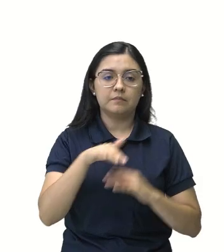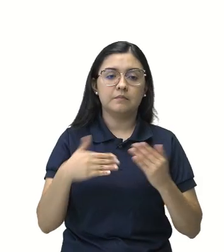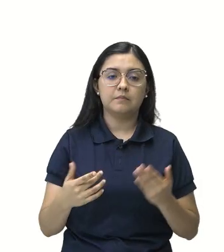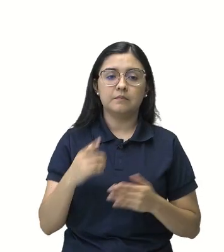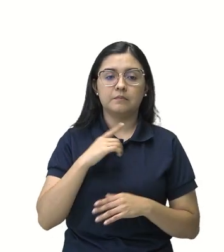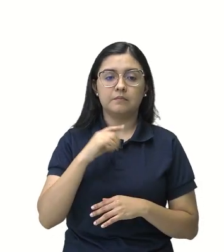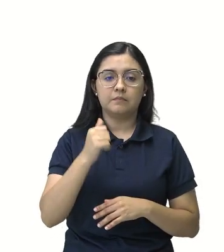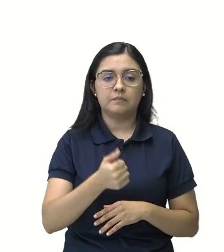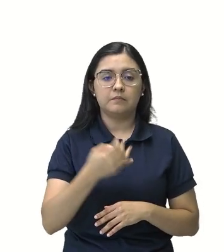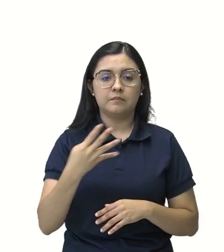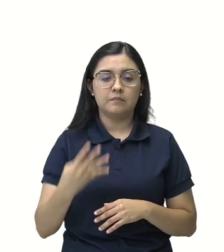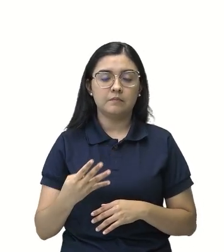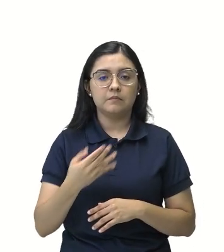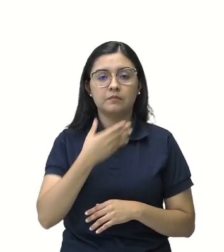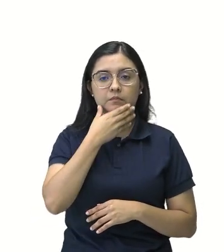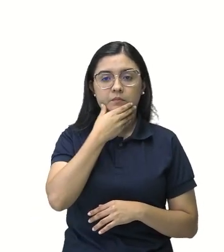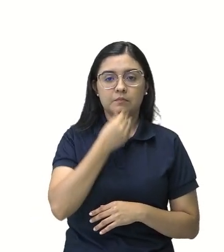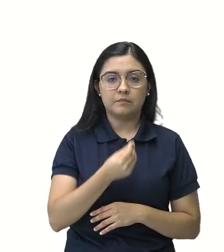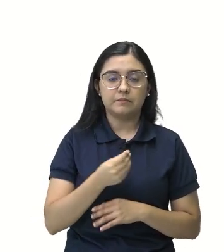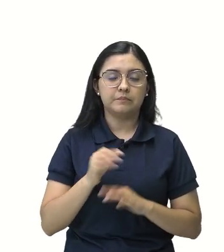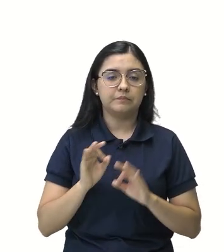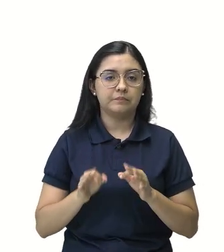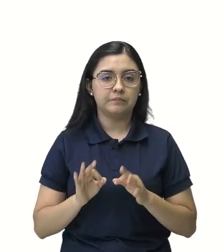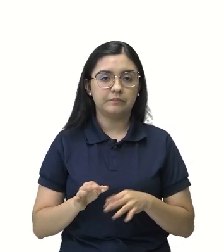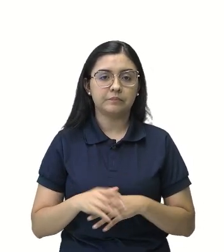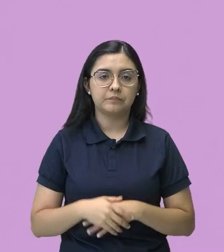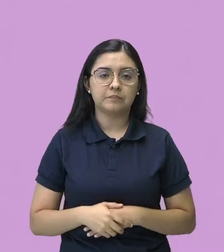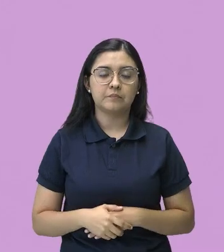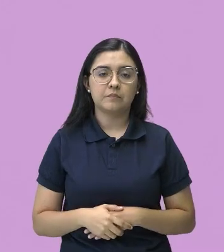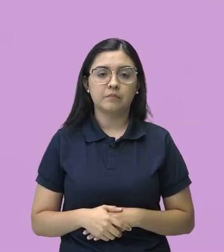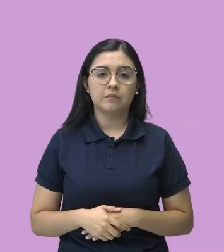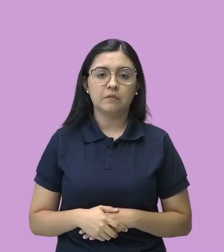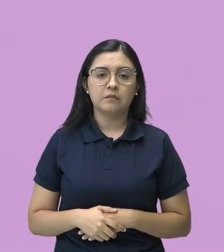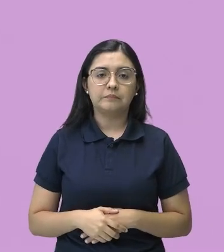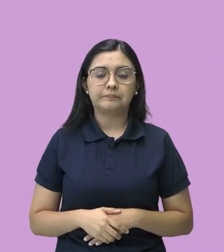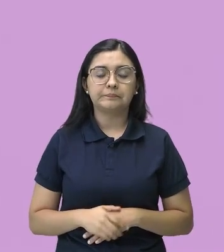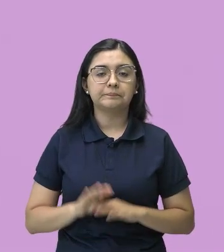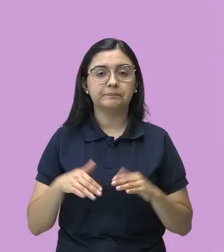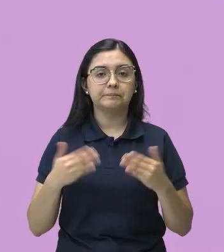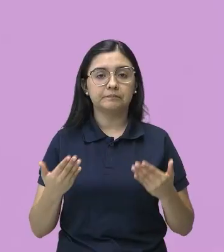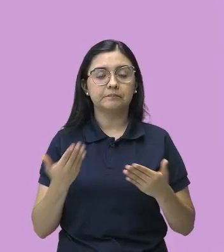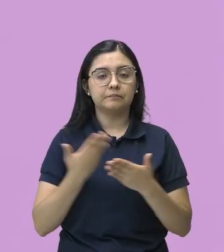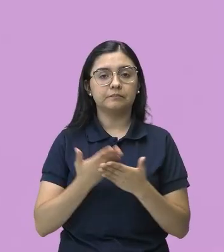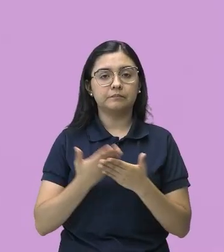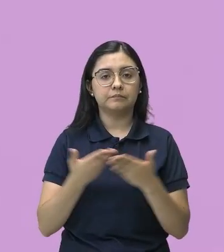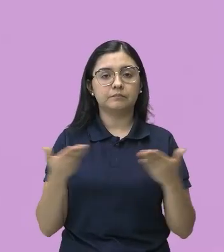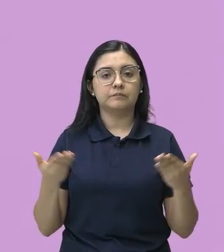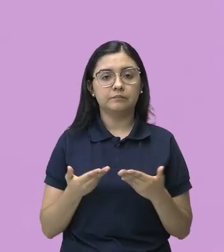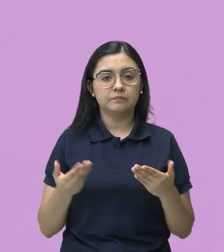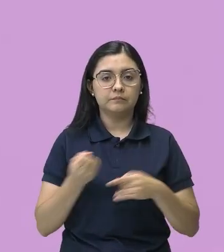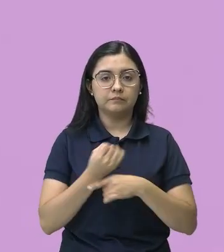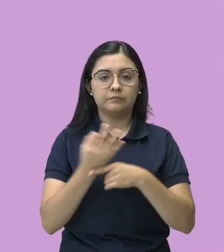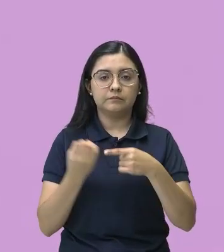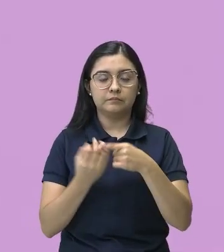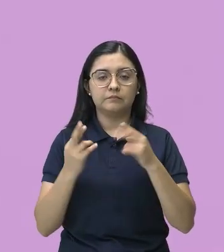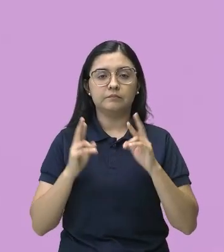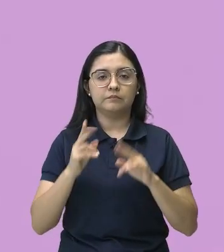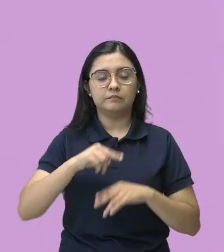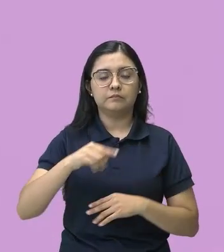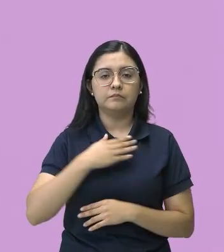tenho 14 meninos. Tudo bom? Então, pessoal, essa foi a nossa aula de razão. Espero que vocês